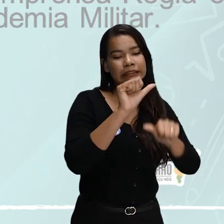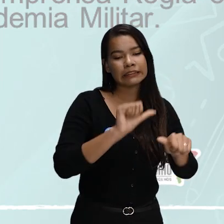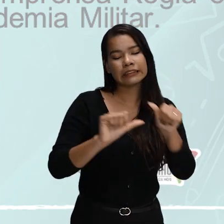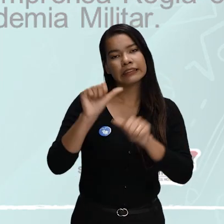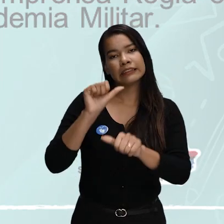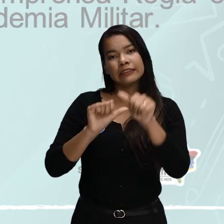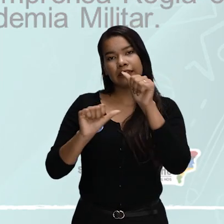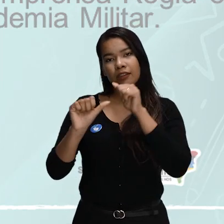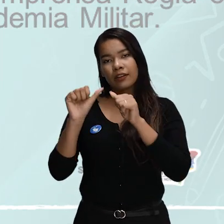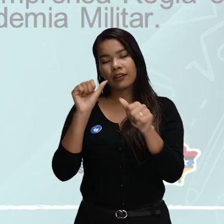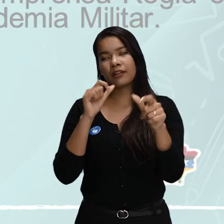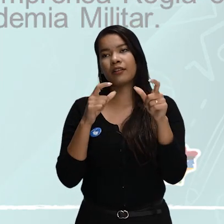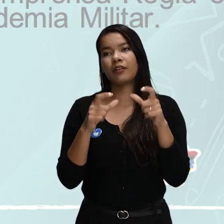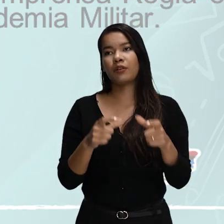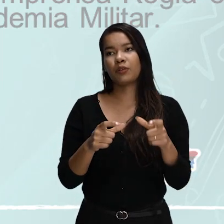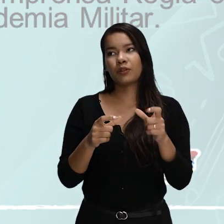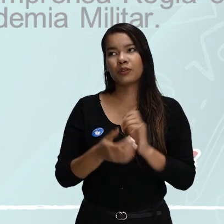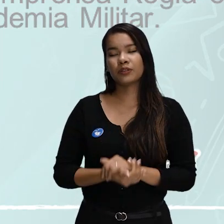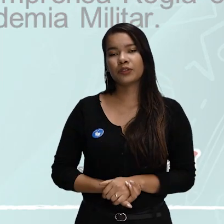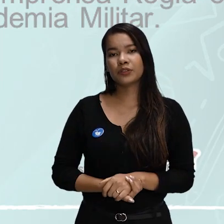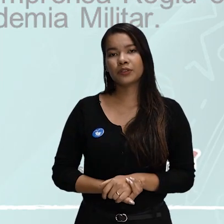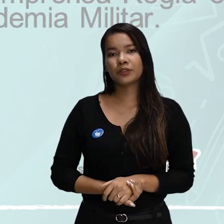transição, onde